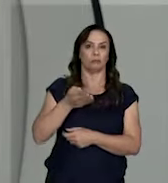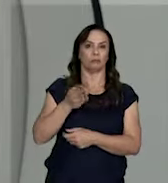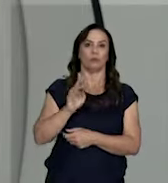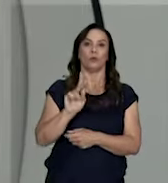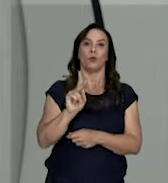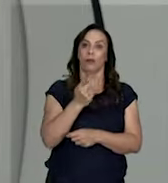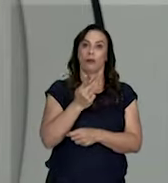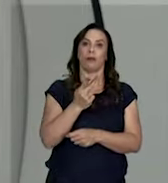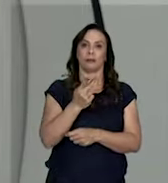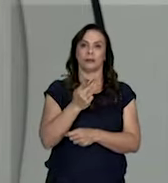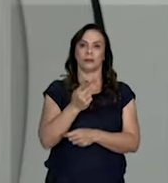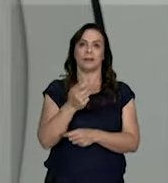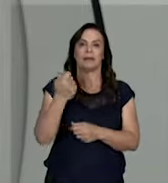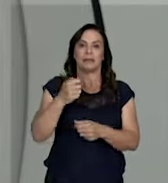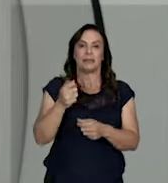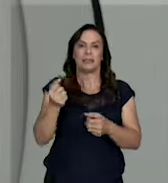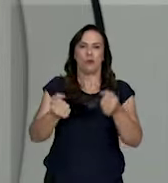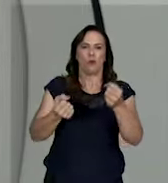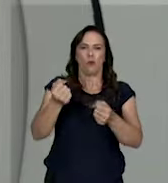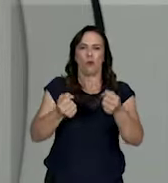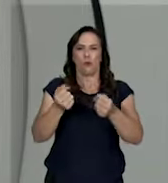por algum